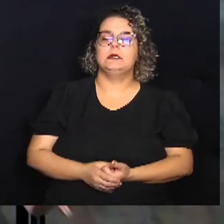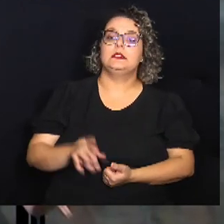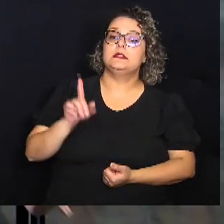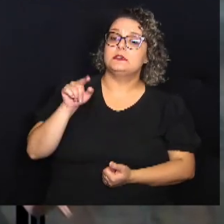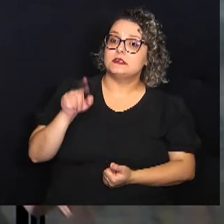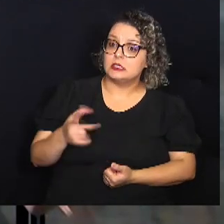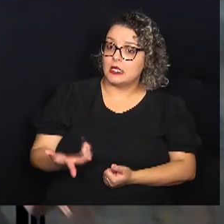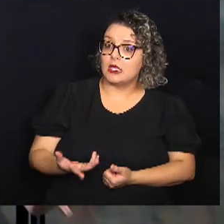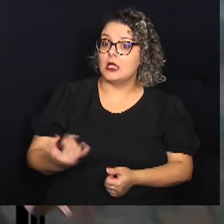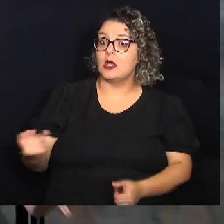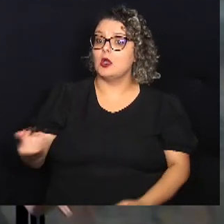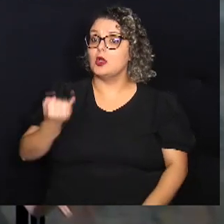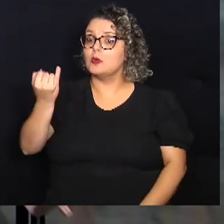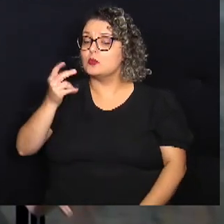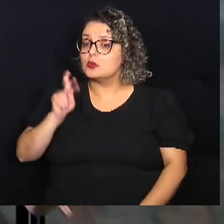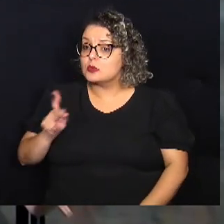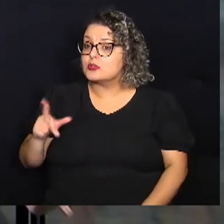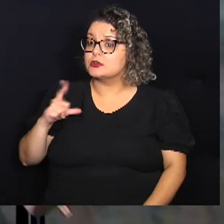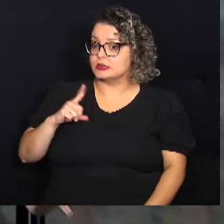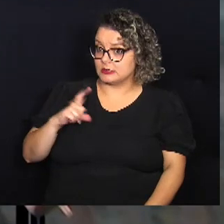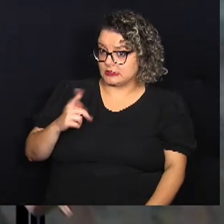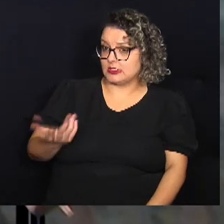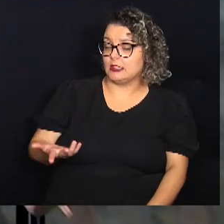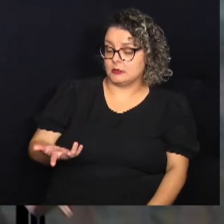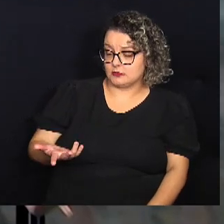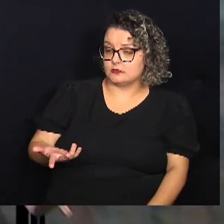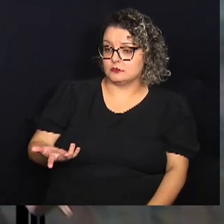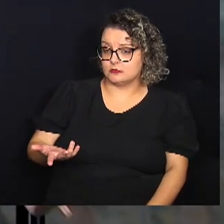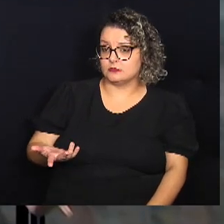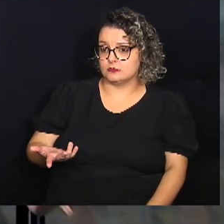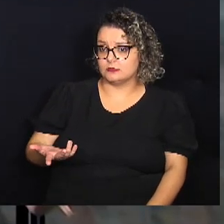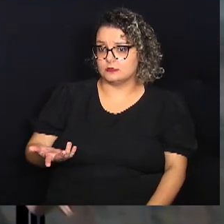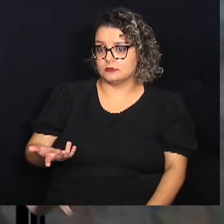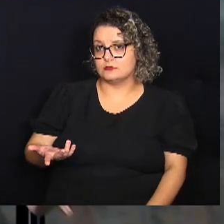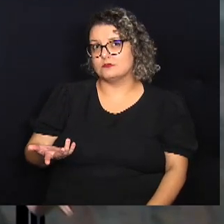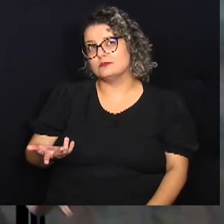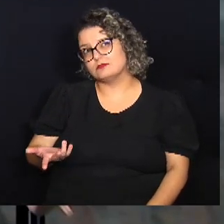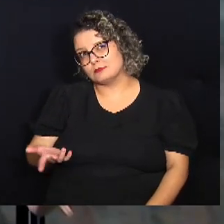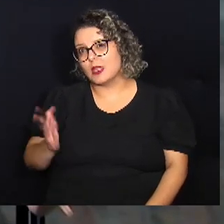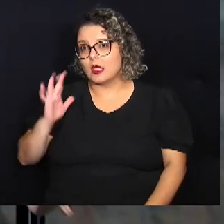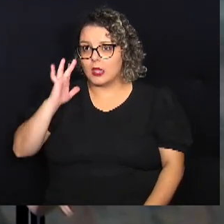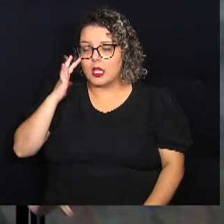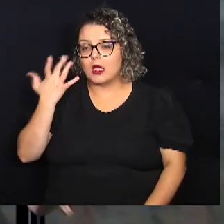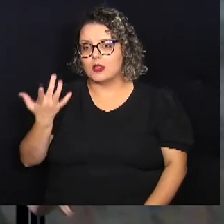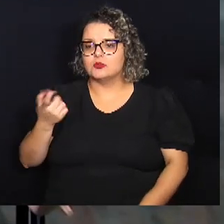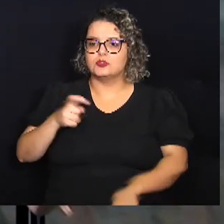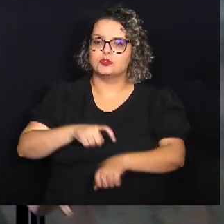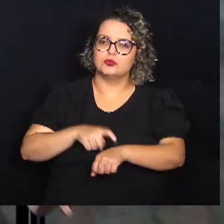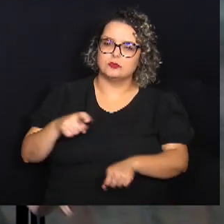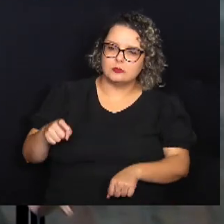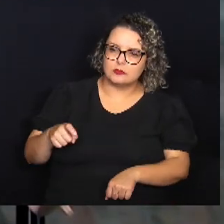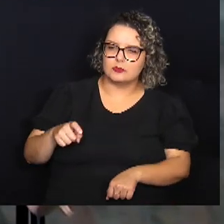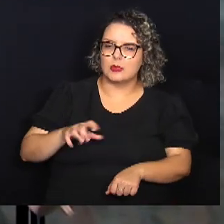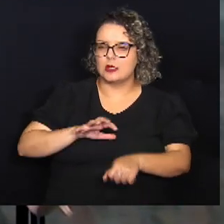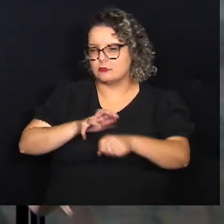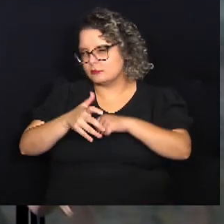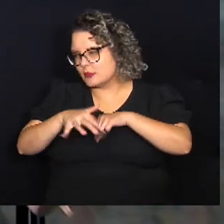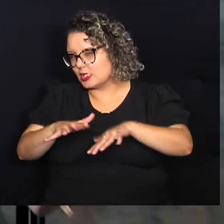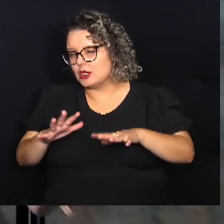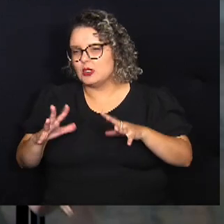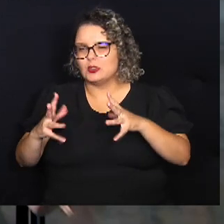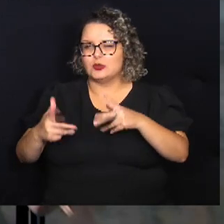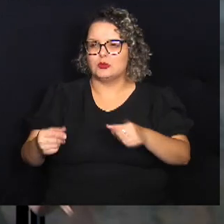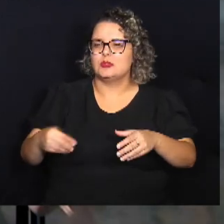a importância que o professor tem, né? Acho que no período da pandemia, que estava todo mundo